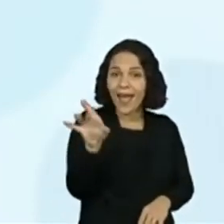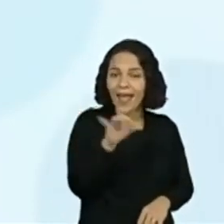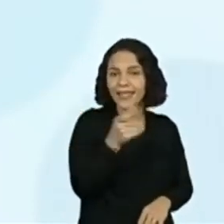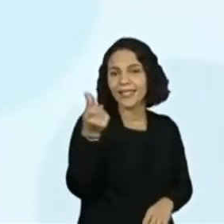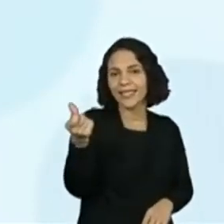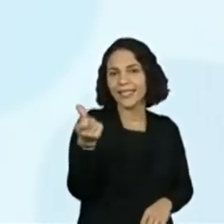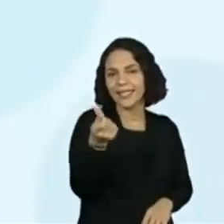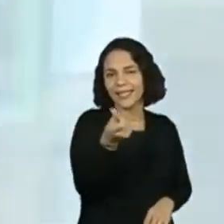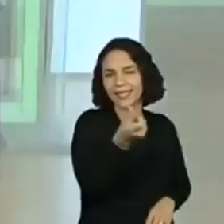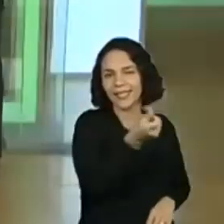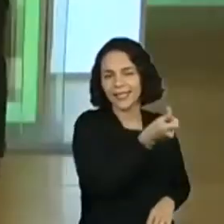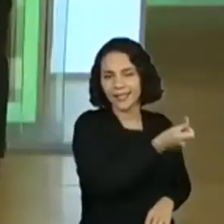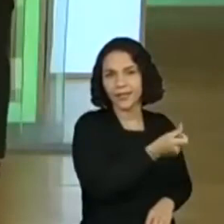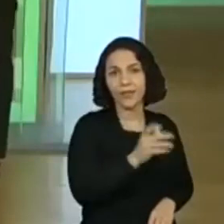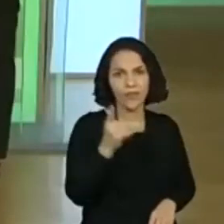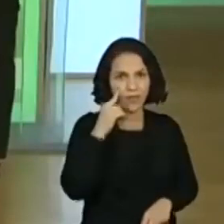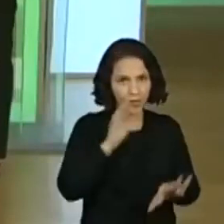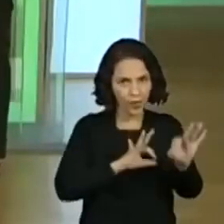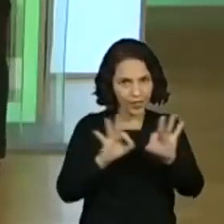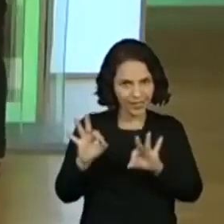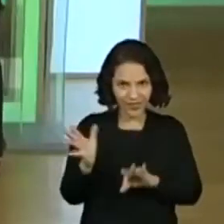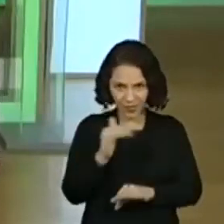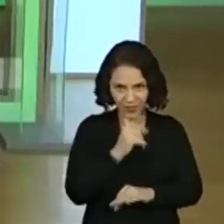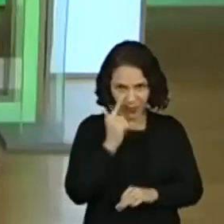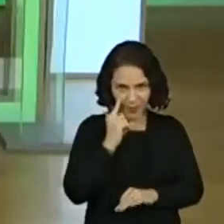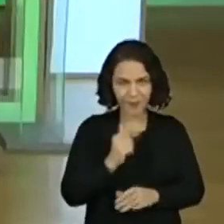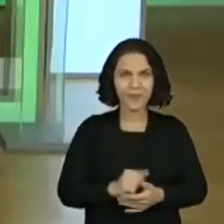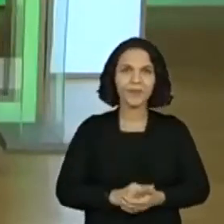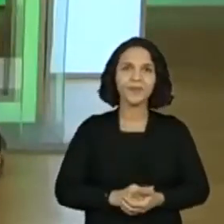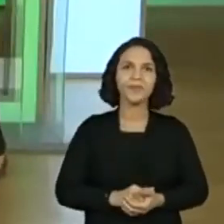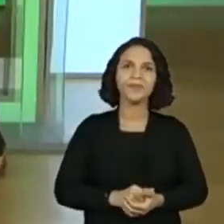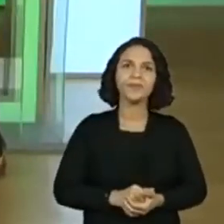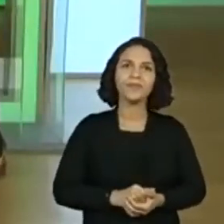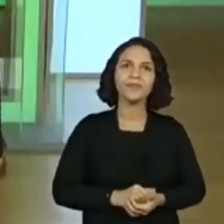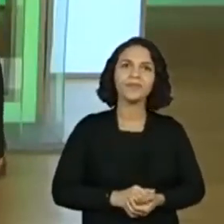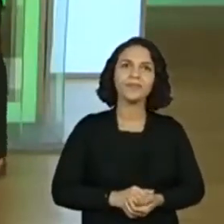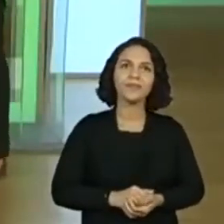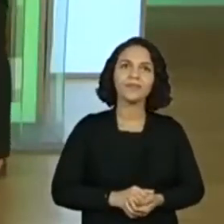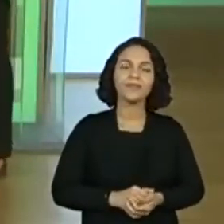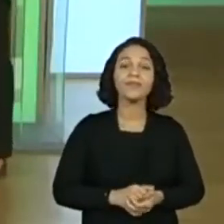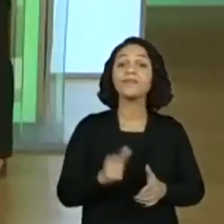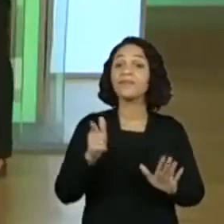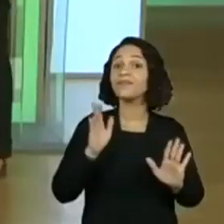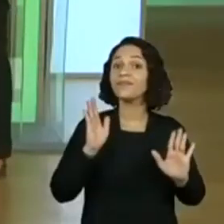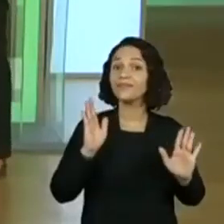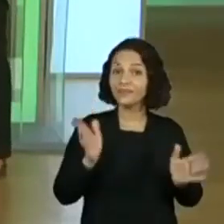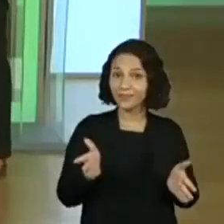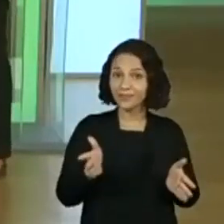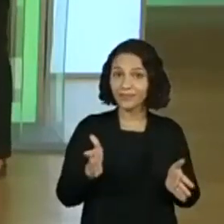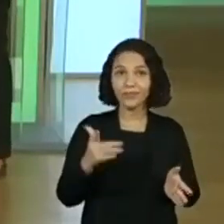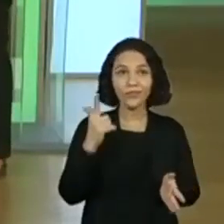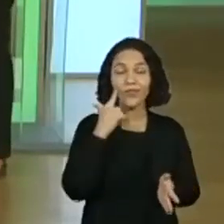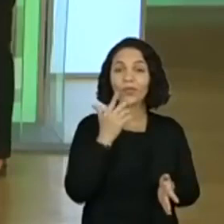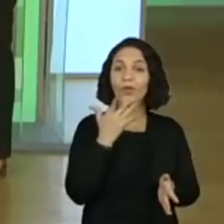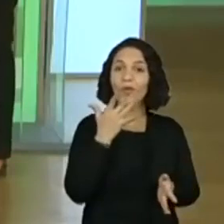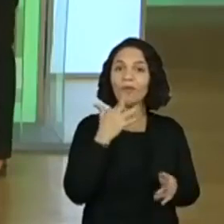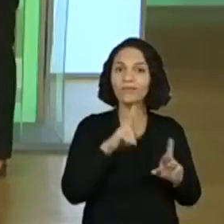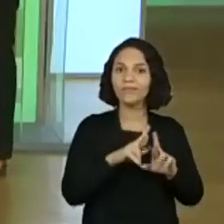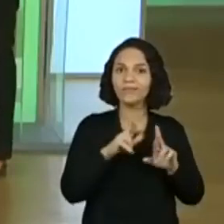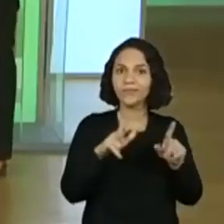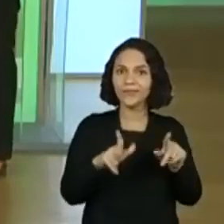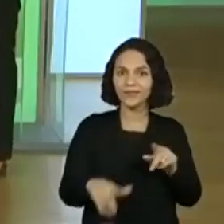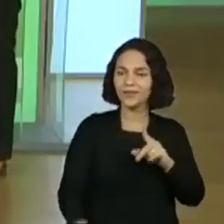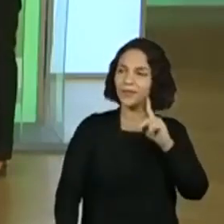6. Vamos organizar um cálculo dessa maneira, então? Vamos lá. Então, eu já peguei uma cor diferente.